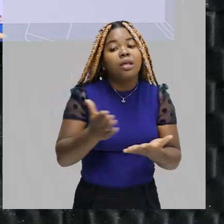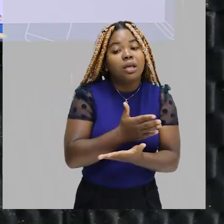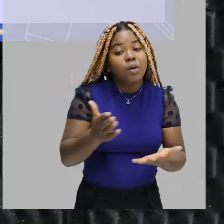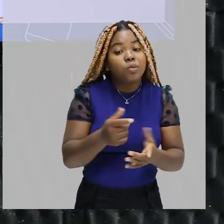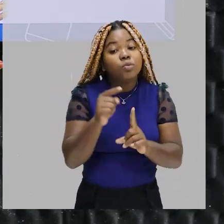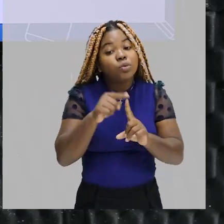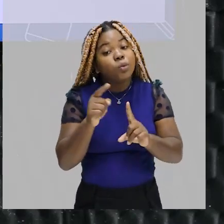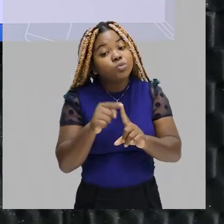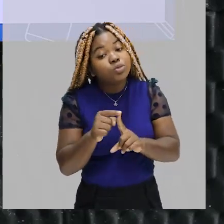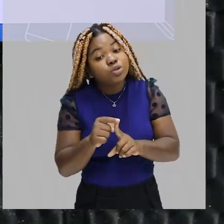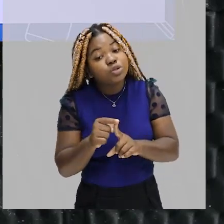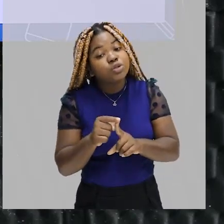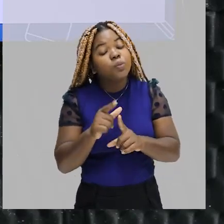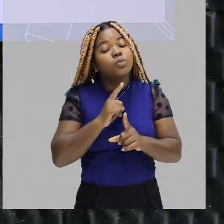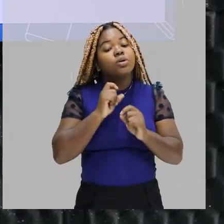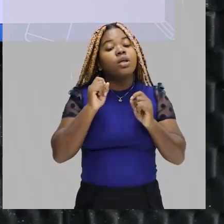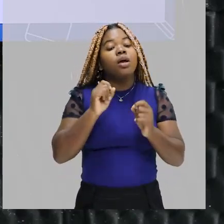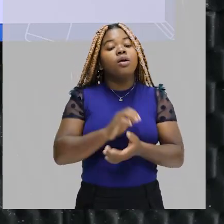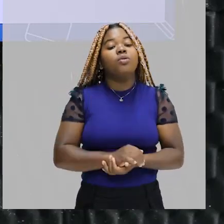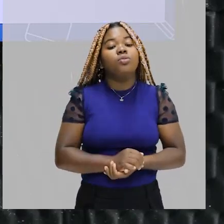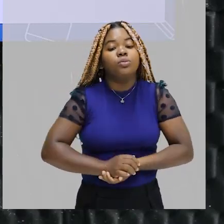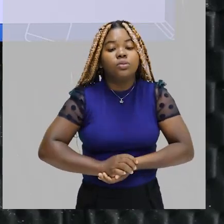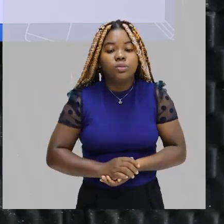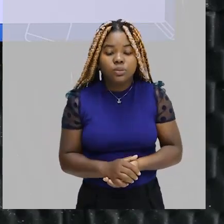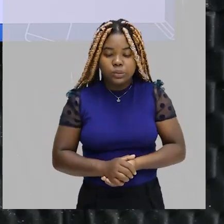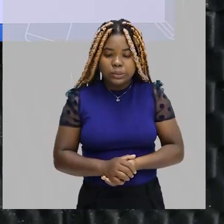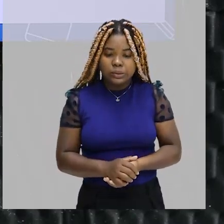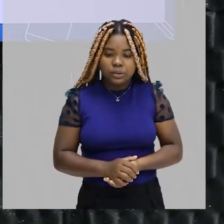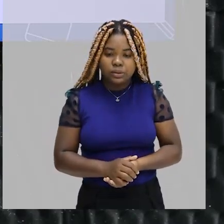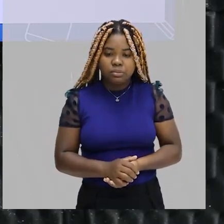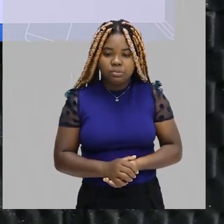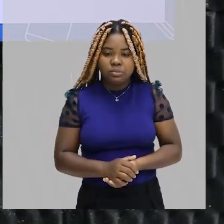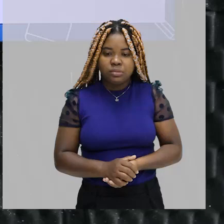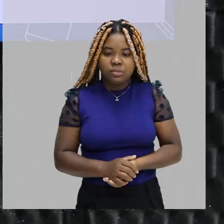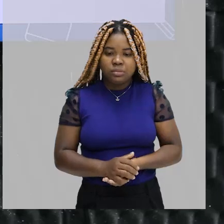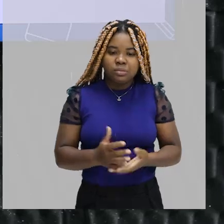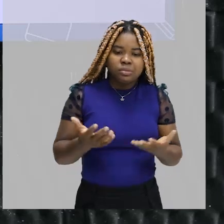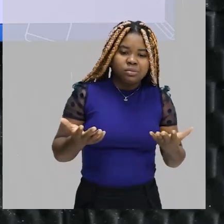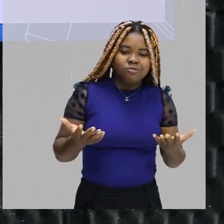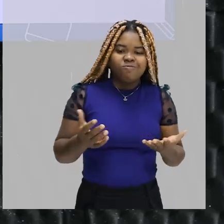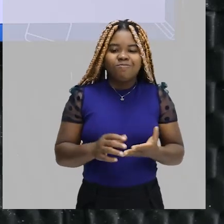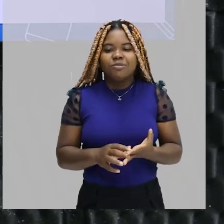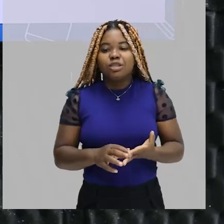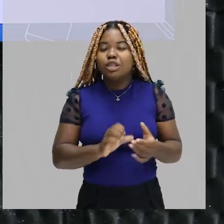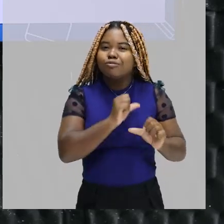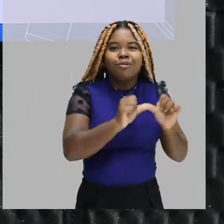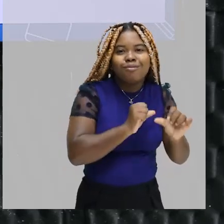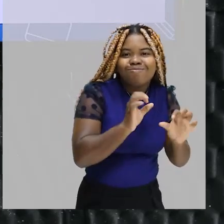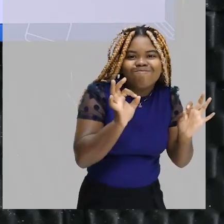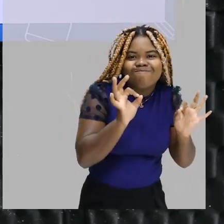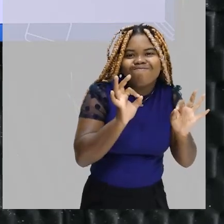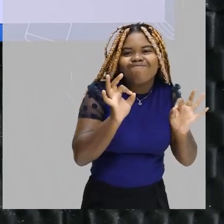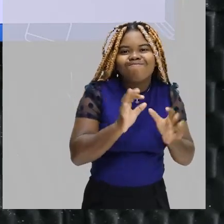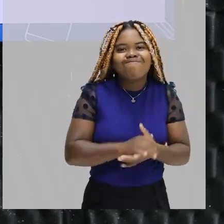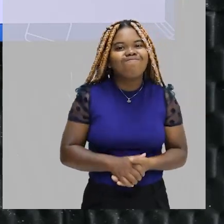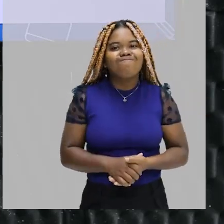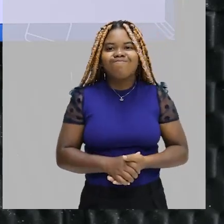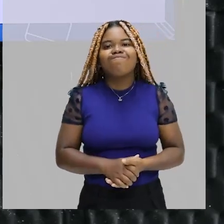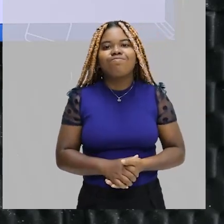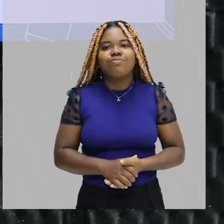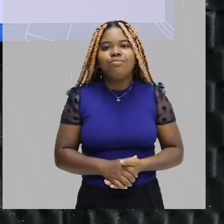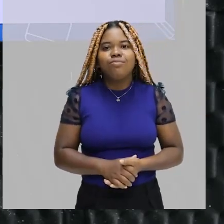unchanging situations, ou seja, situações que são pouco passíveis de mudança. Então, situações que,